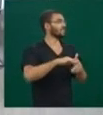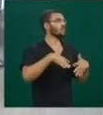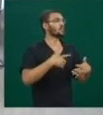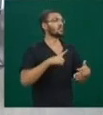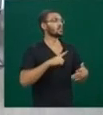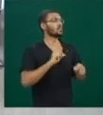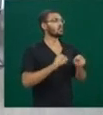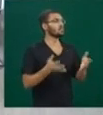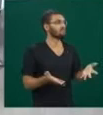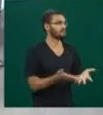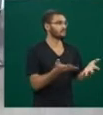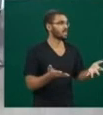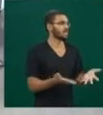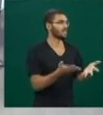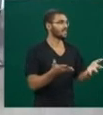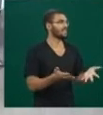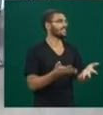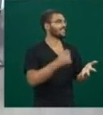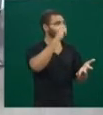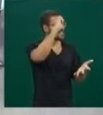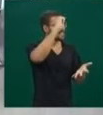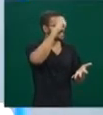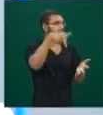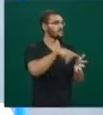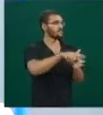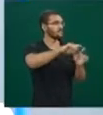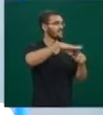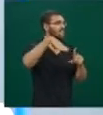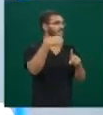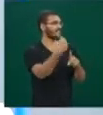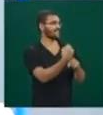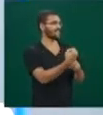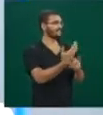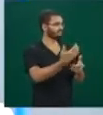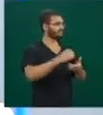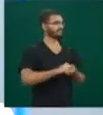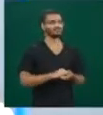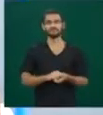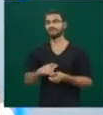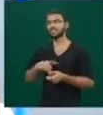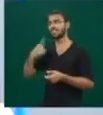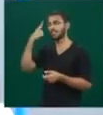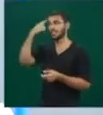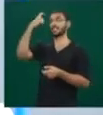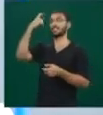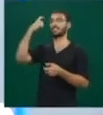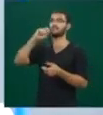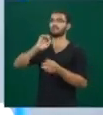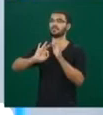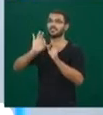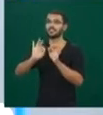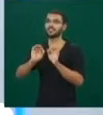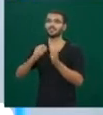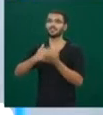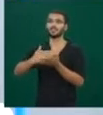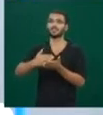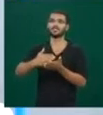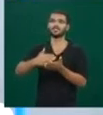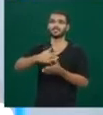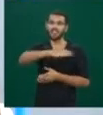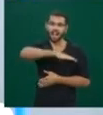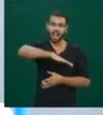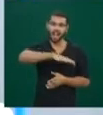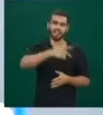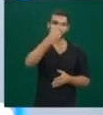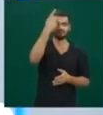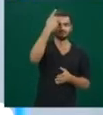também da mulher escritora na nossa sociedade. Isso, exato. A ideia do projeto que se iniciou, né, com as meninas lá, mediadoras de